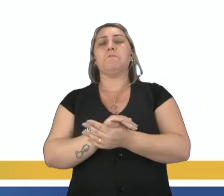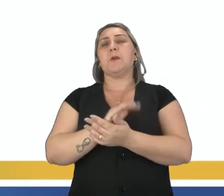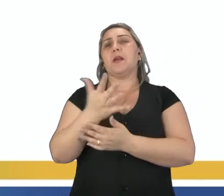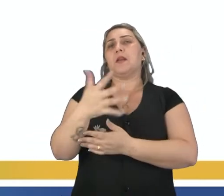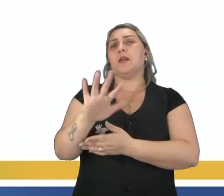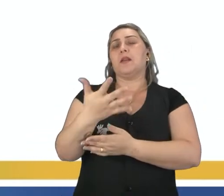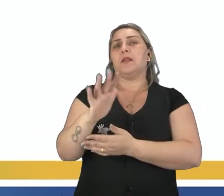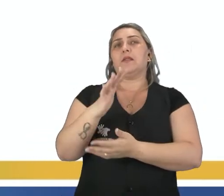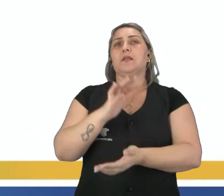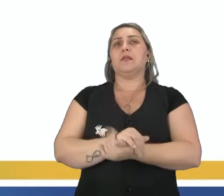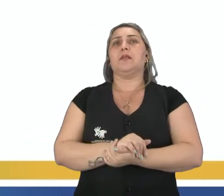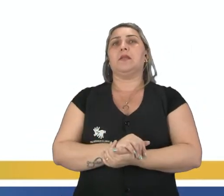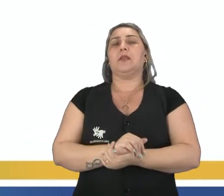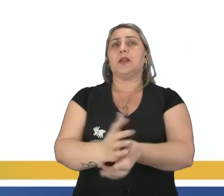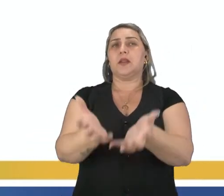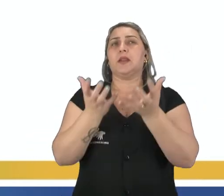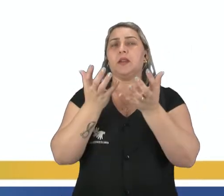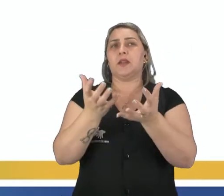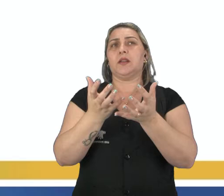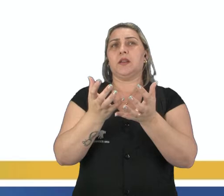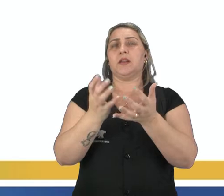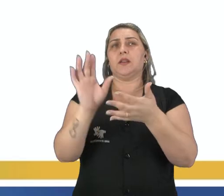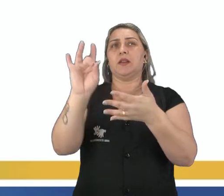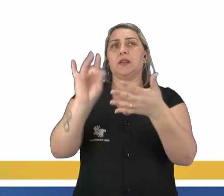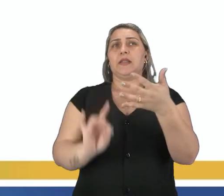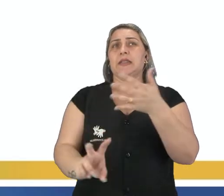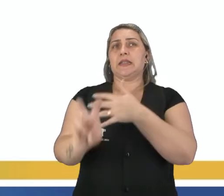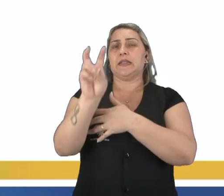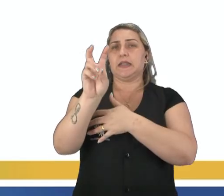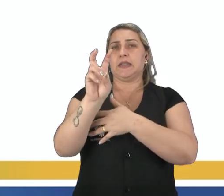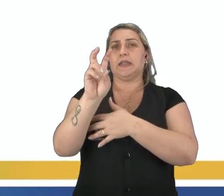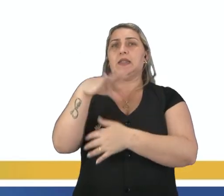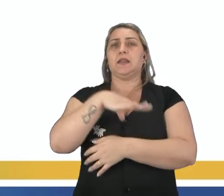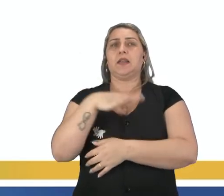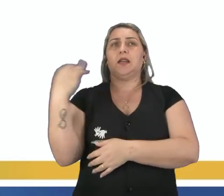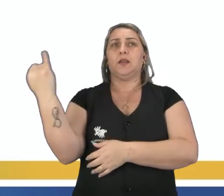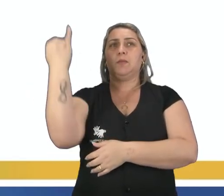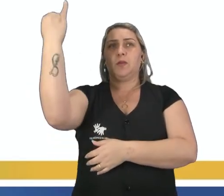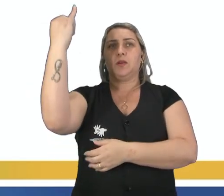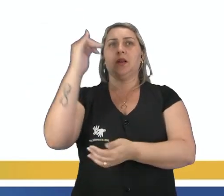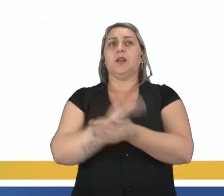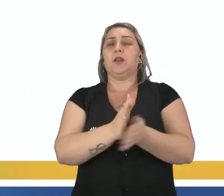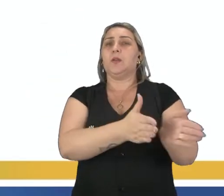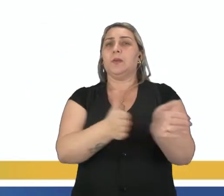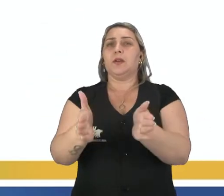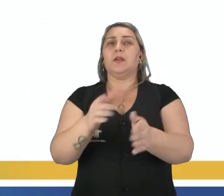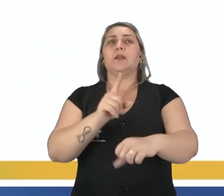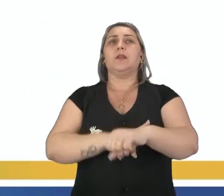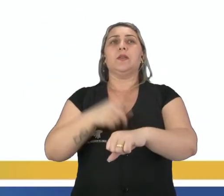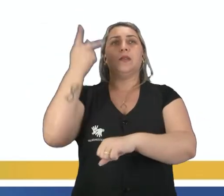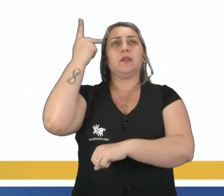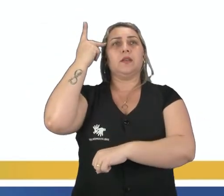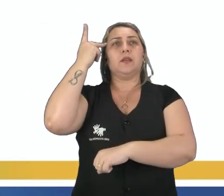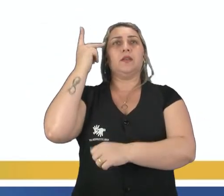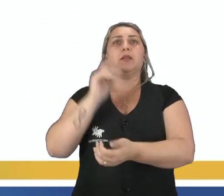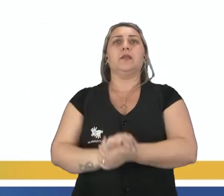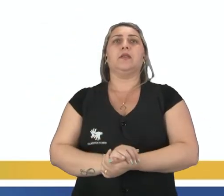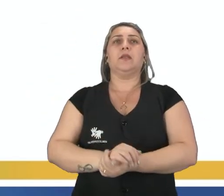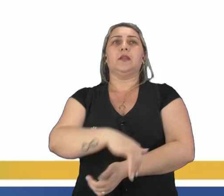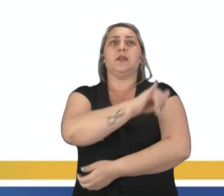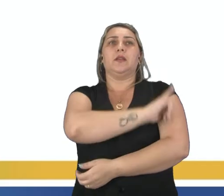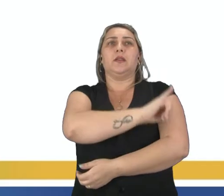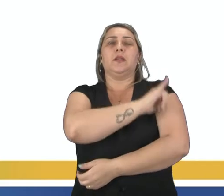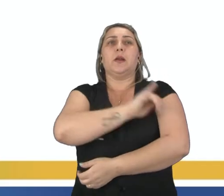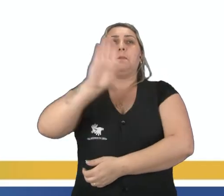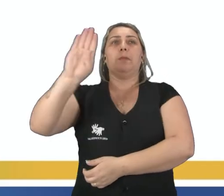pelo menos, eu queria aí citar pelo menos 5 metrópoles importantes no período: São Paulo, Rio